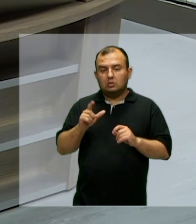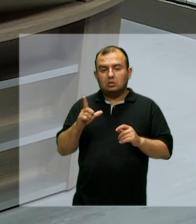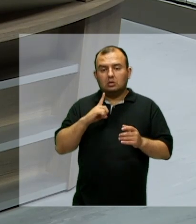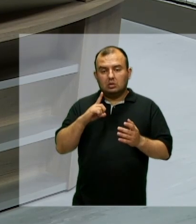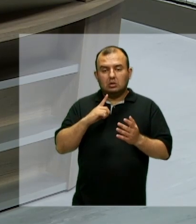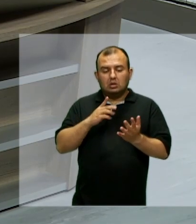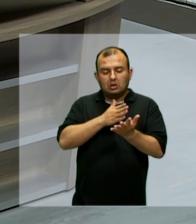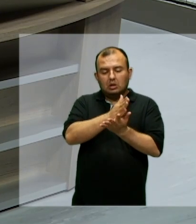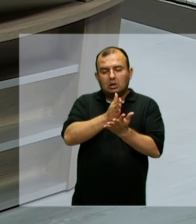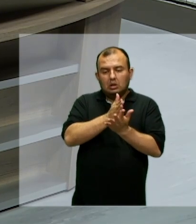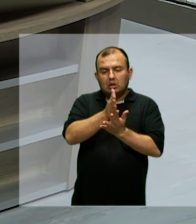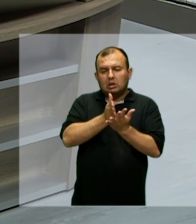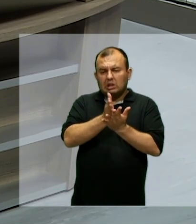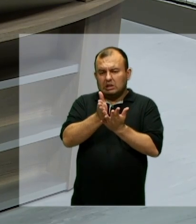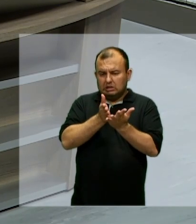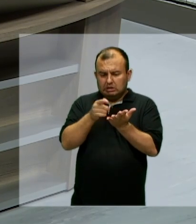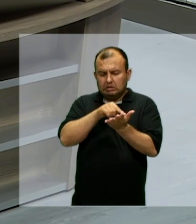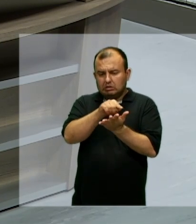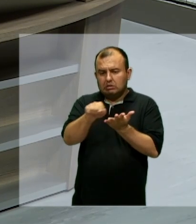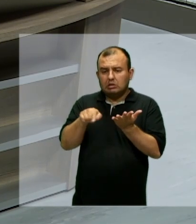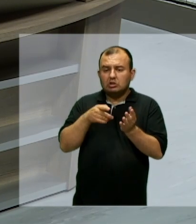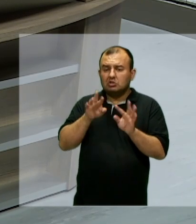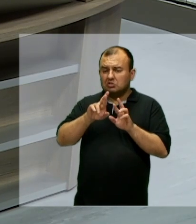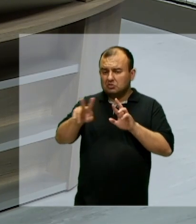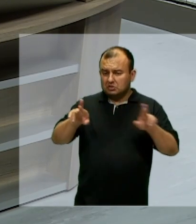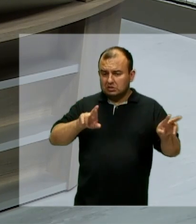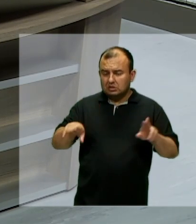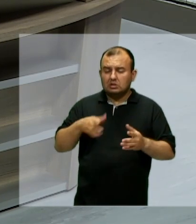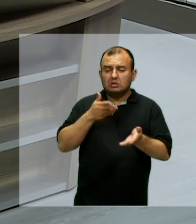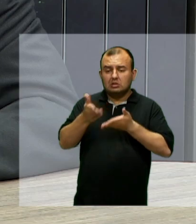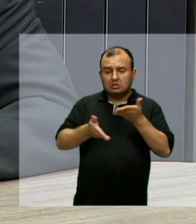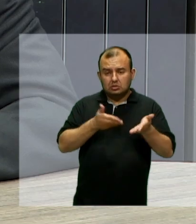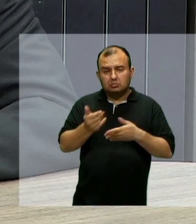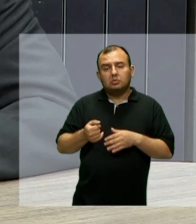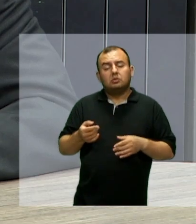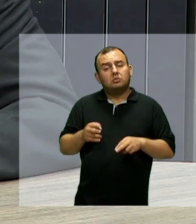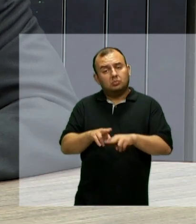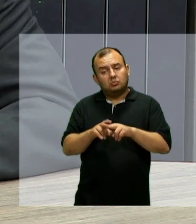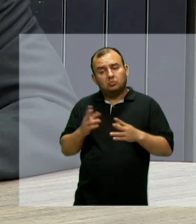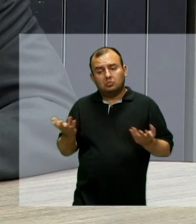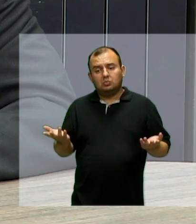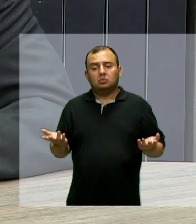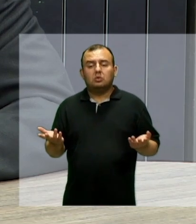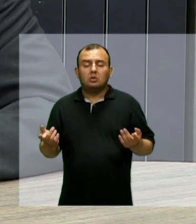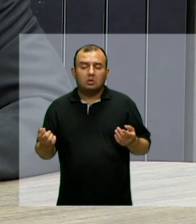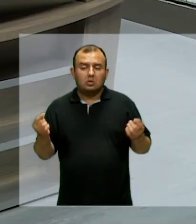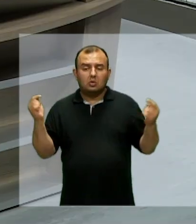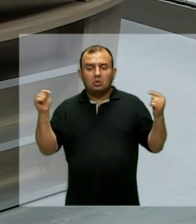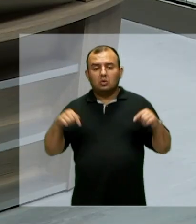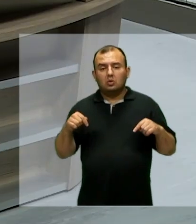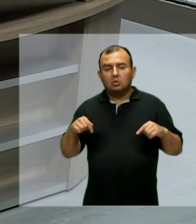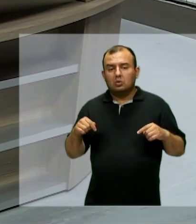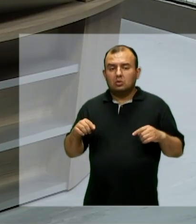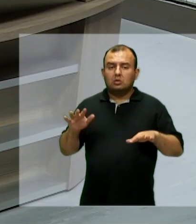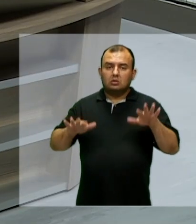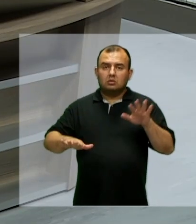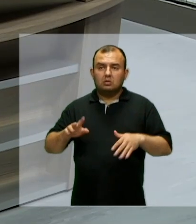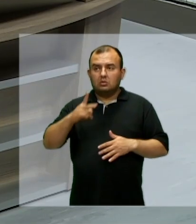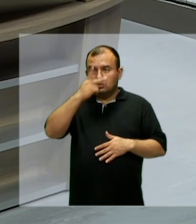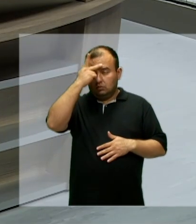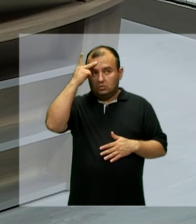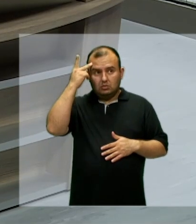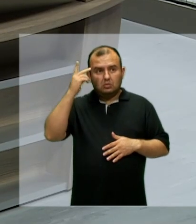diferentes de tratamento. Mas sim, isso pode acontecer. E no caso, realmente, assim, às vezes as pessoas ficam bastante,